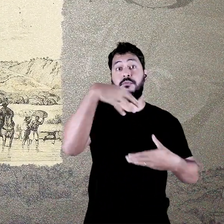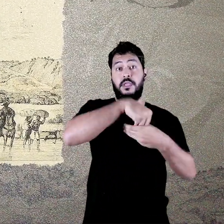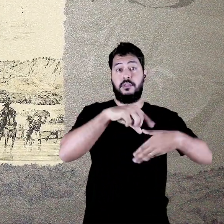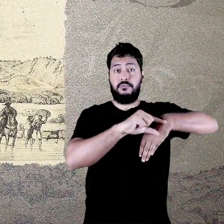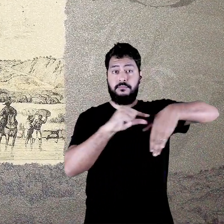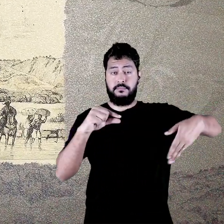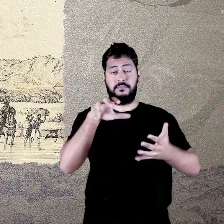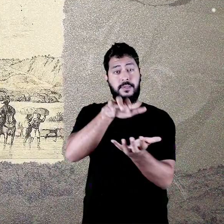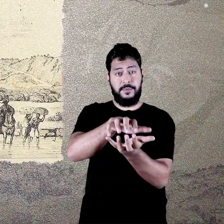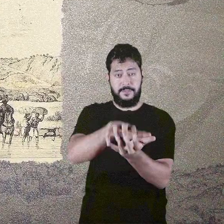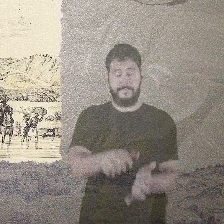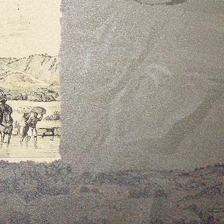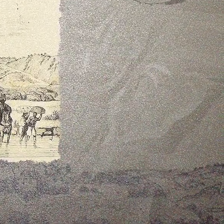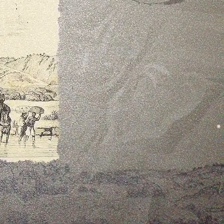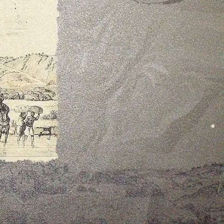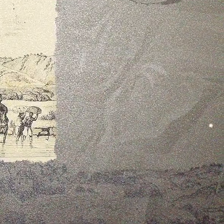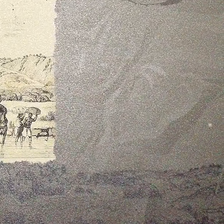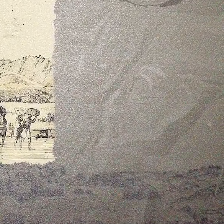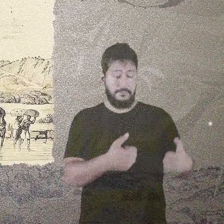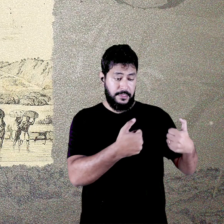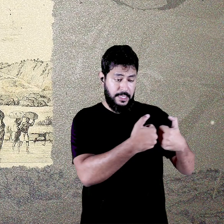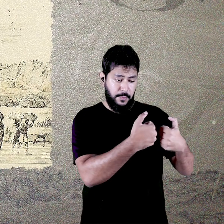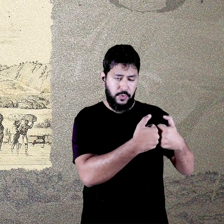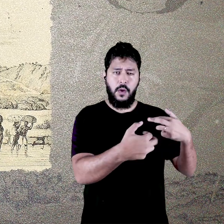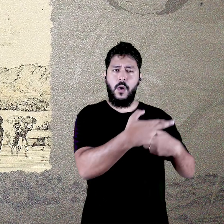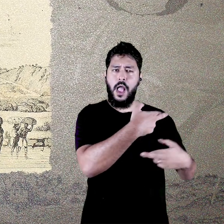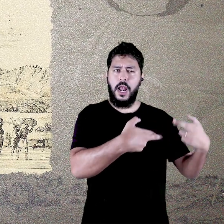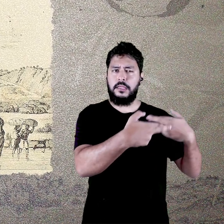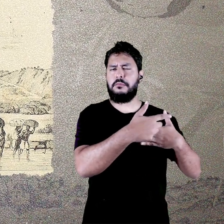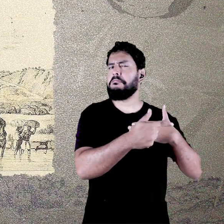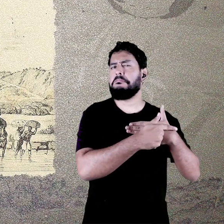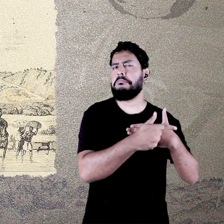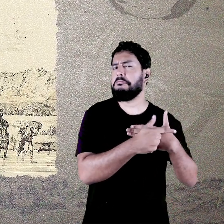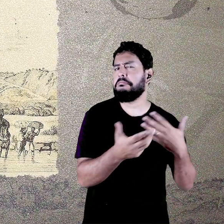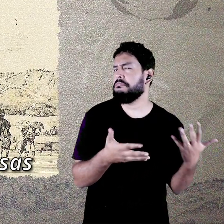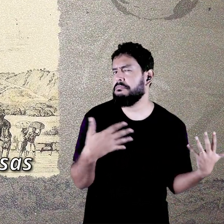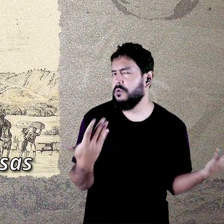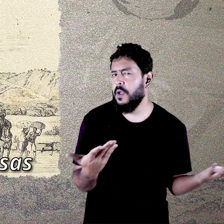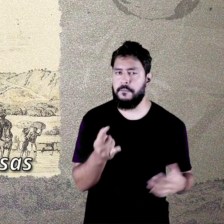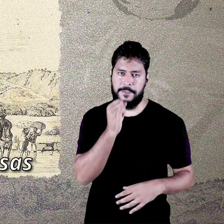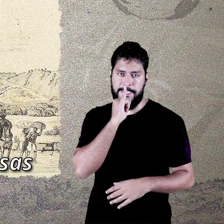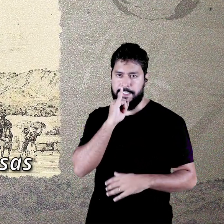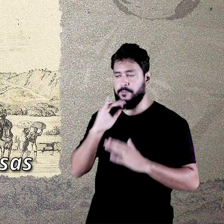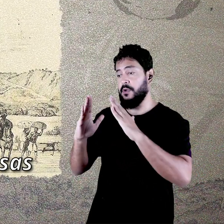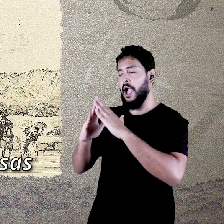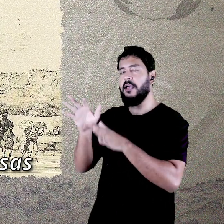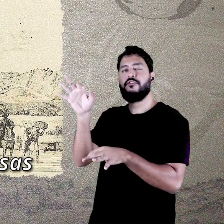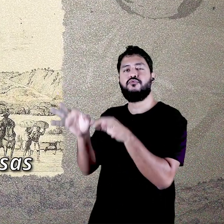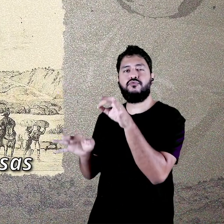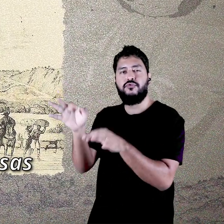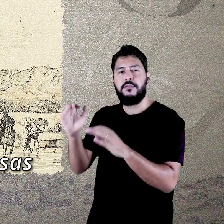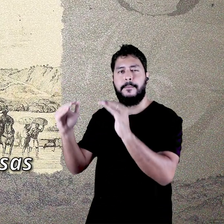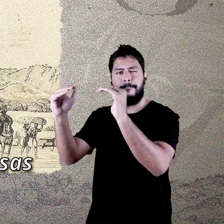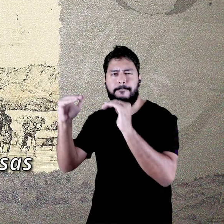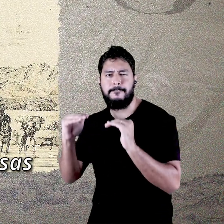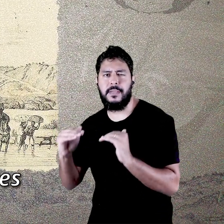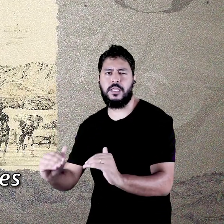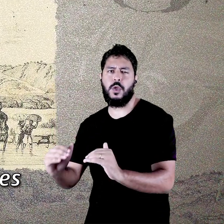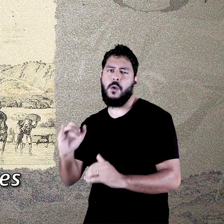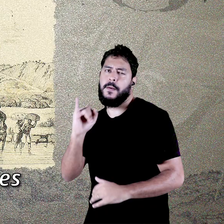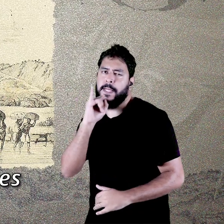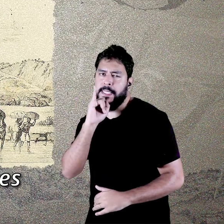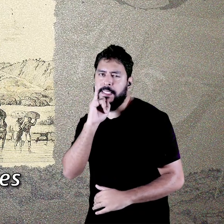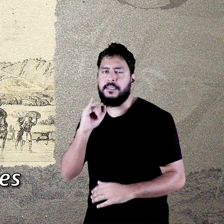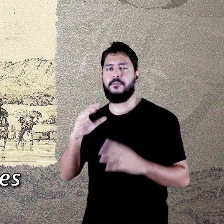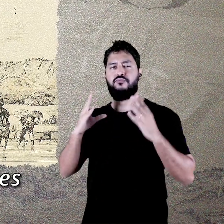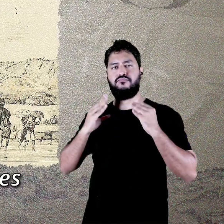Igaraçu e Sirinhaém em preto e branco. As relações eram tribunais de justiça responsáveis por julgar as causas cíveis e criminais que